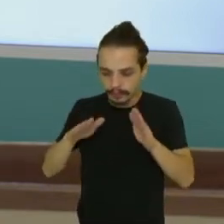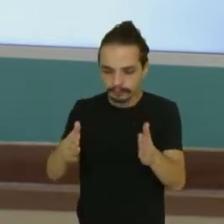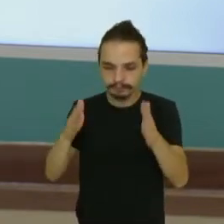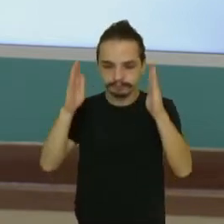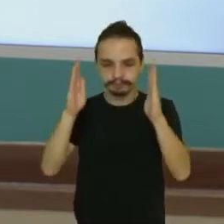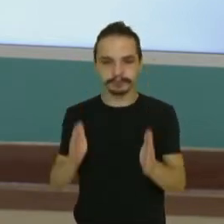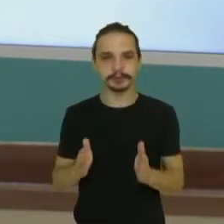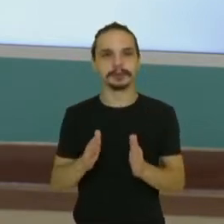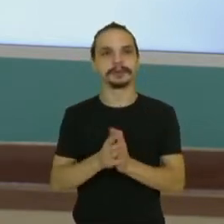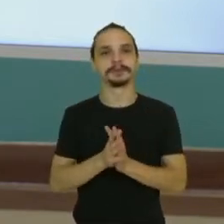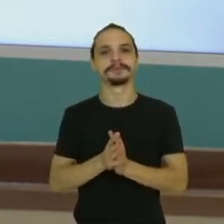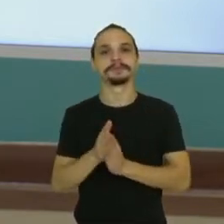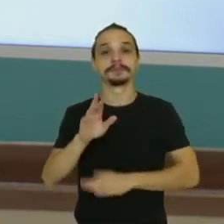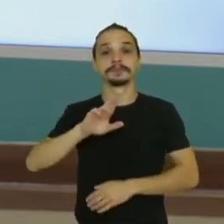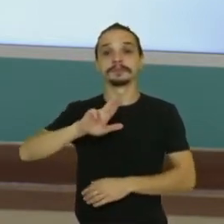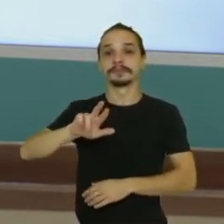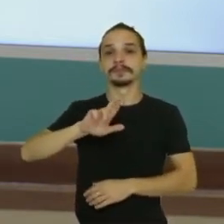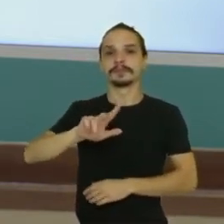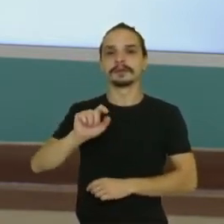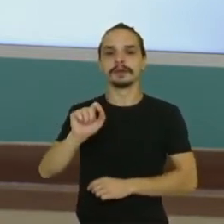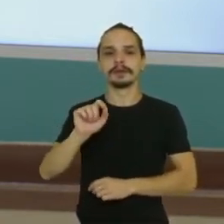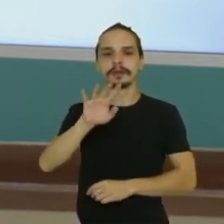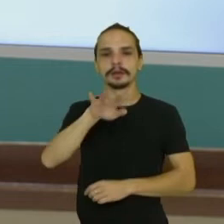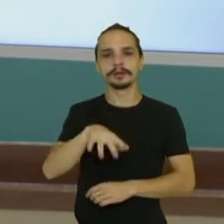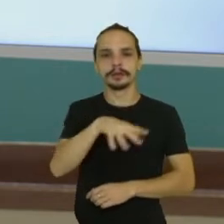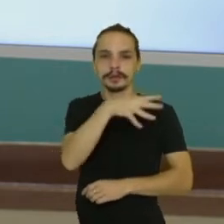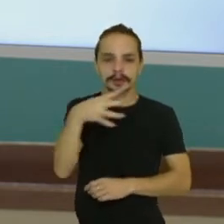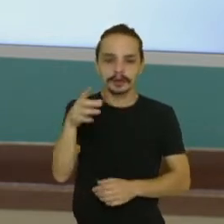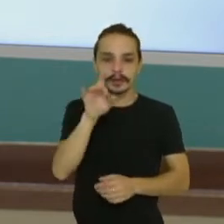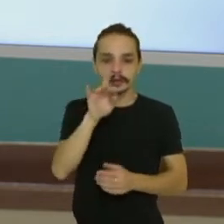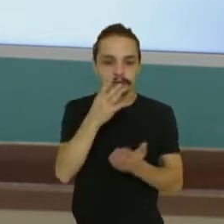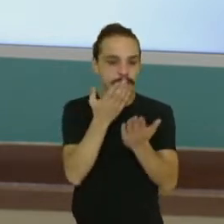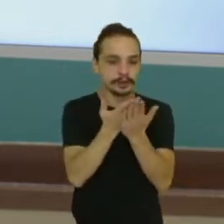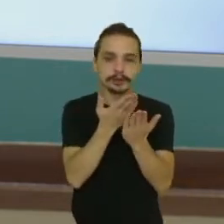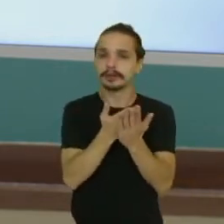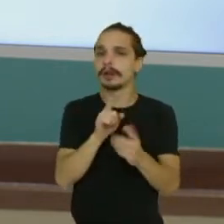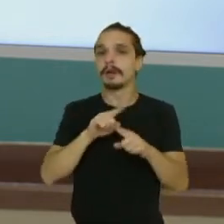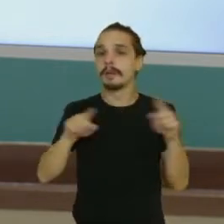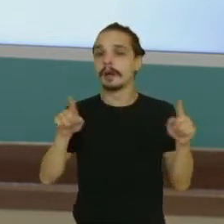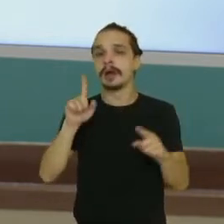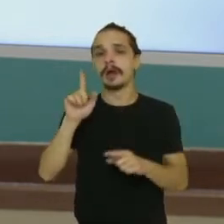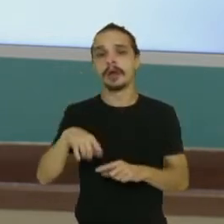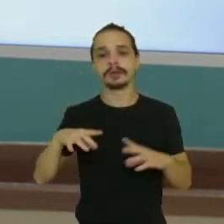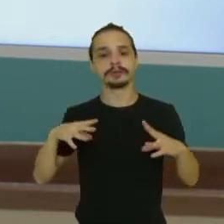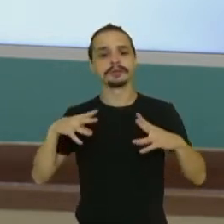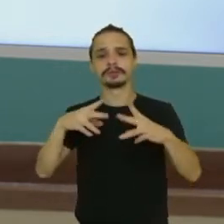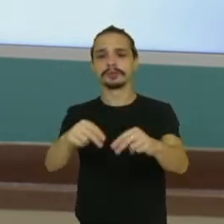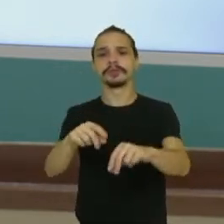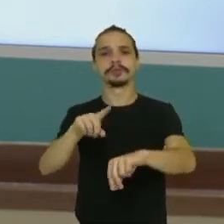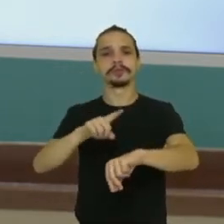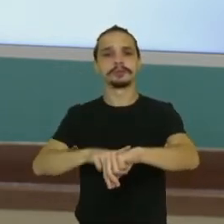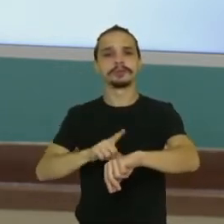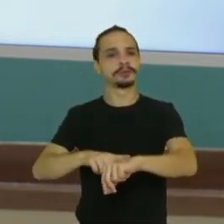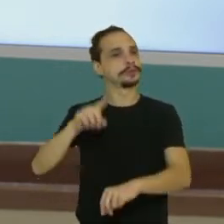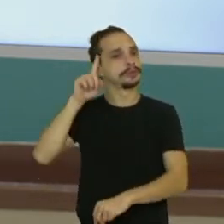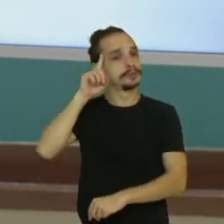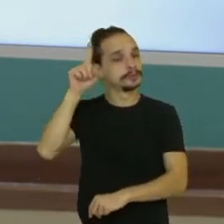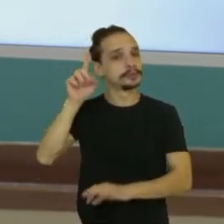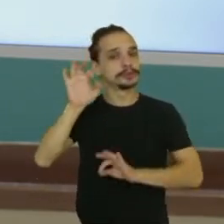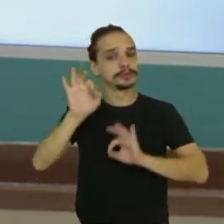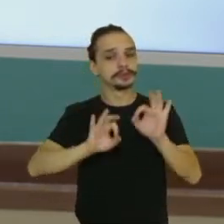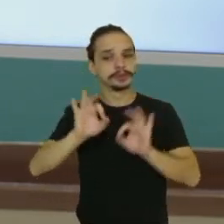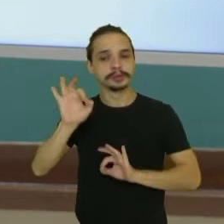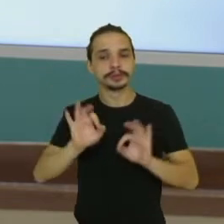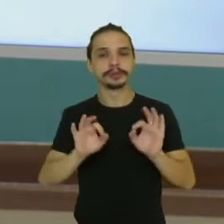horário e não é definição do seu horário só para os estudos é da tua rotina é a tua organização é o